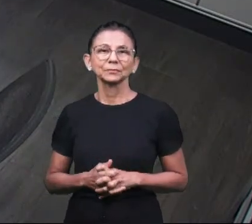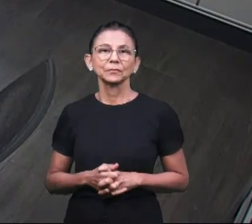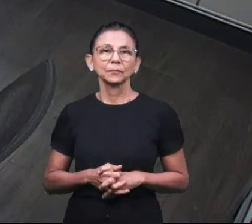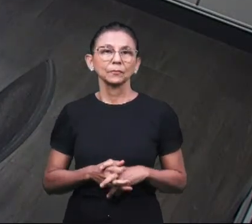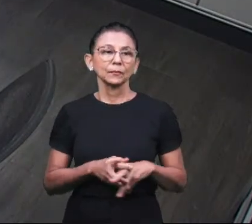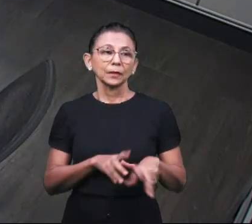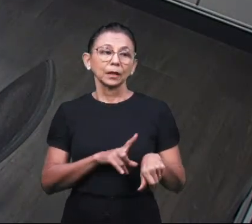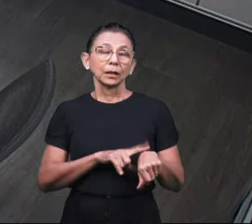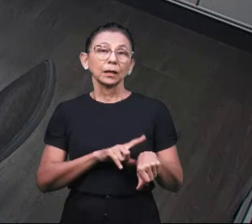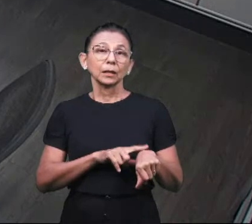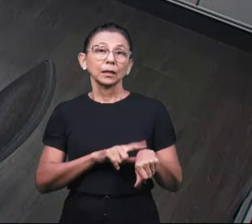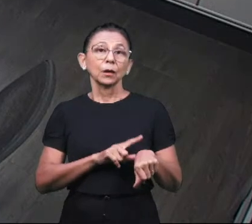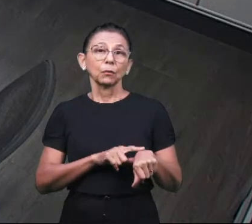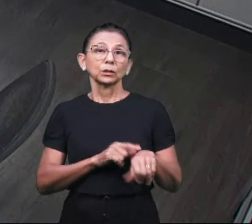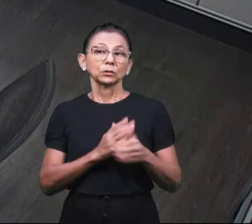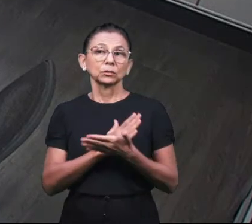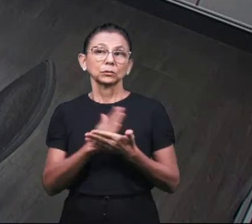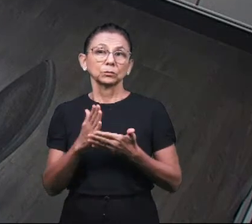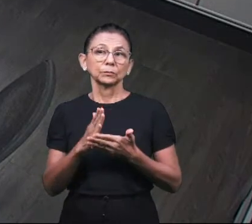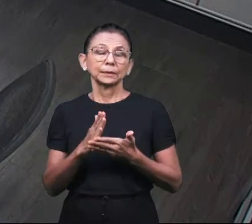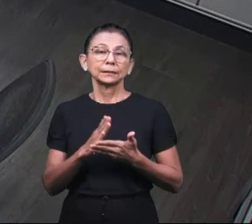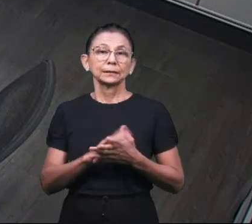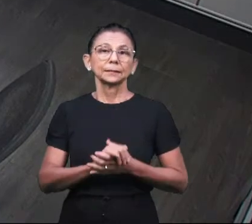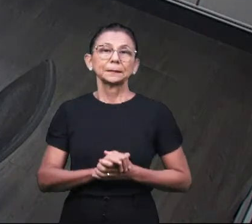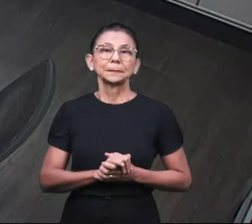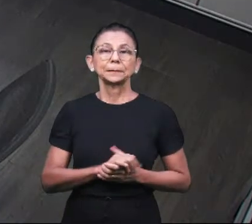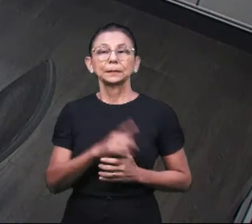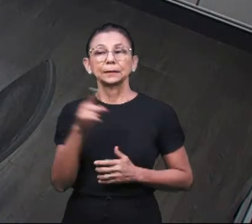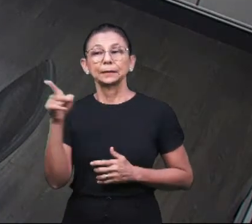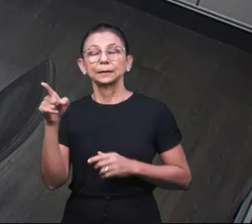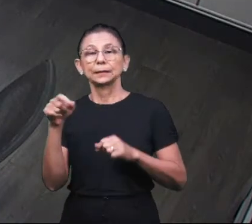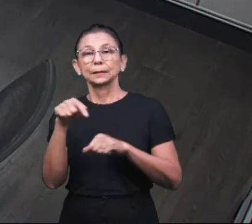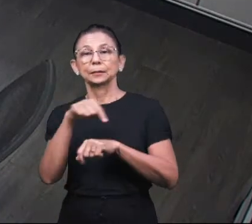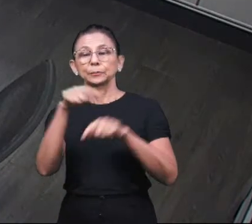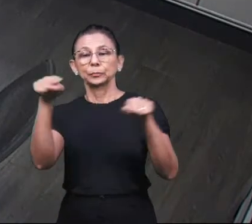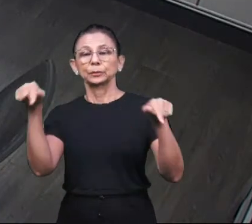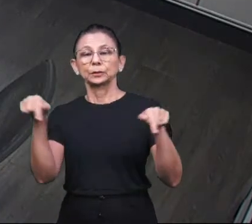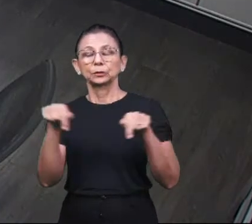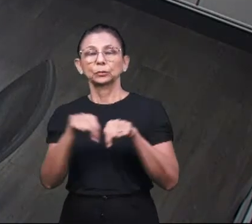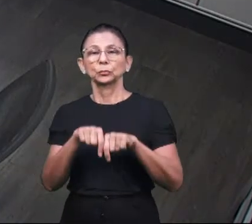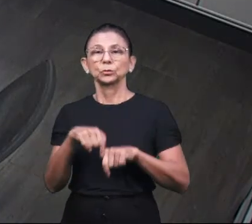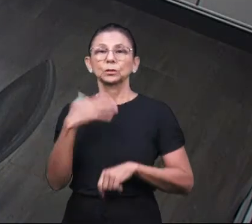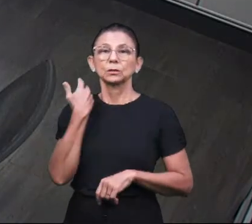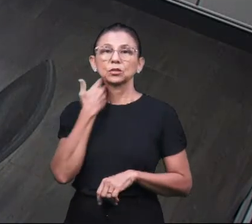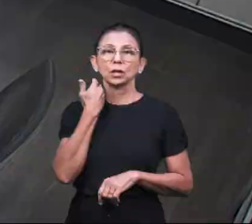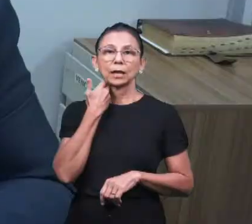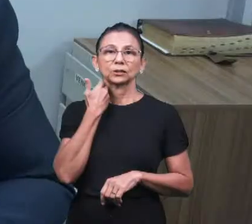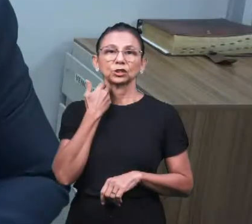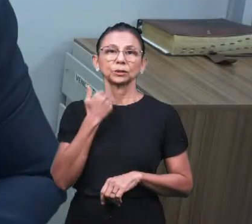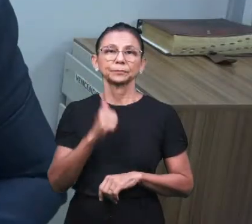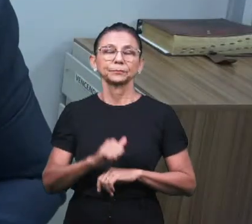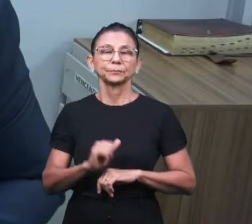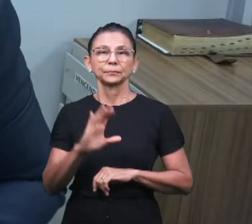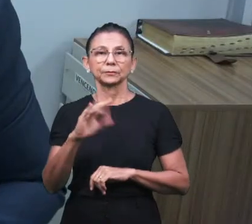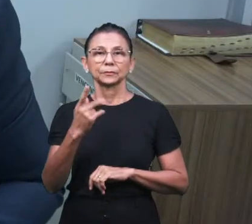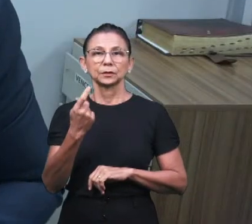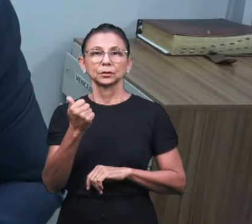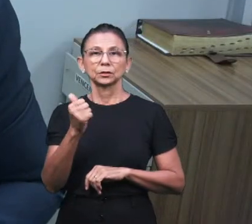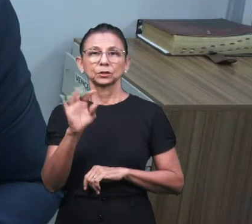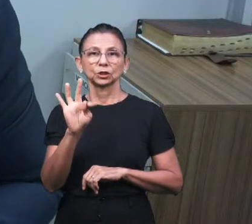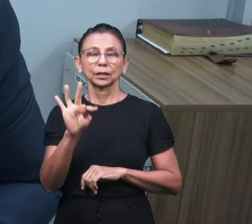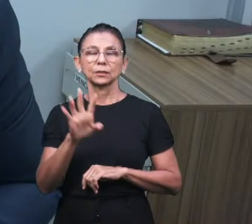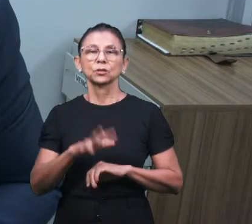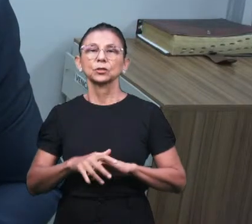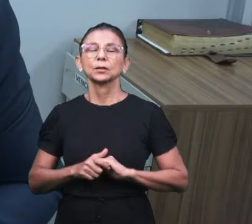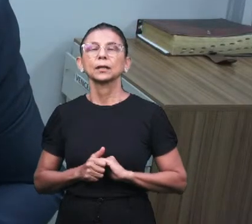19h46. Vai, tem alguma participação dos irmãos aqui, dos amigos aqui no chat? Tem sim. Nosso querido irmão Everson Modola,